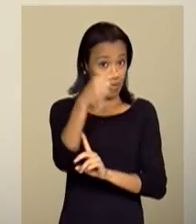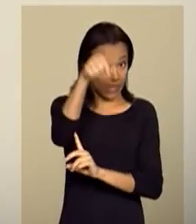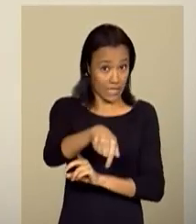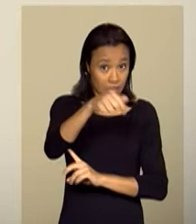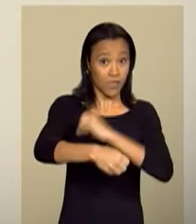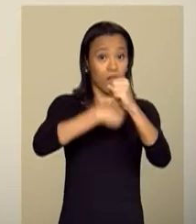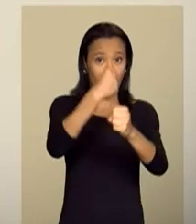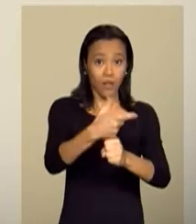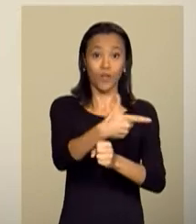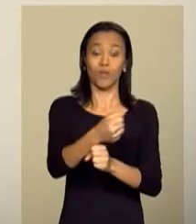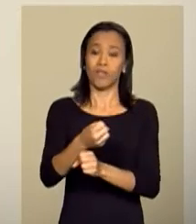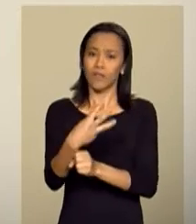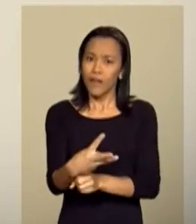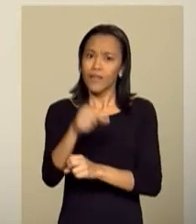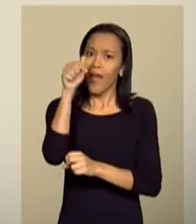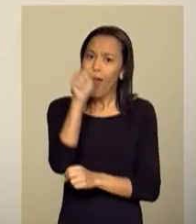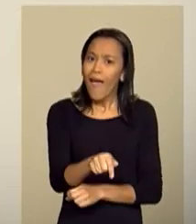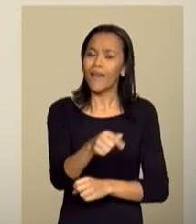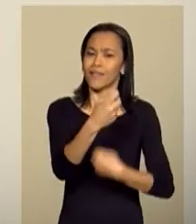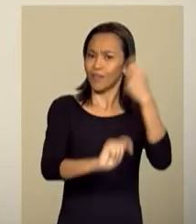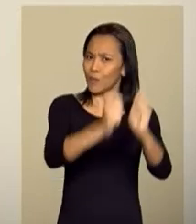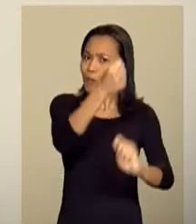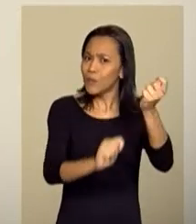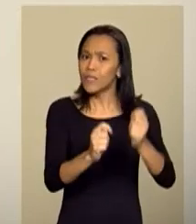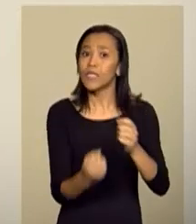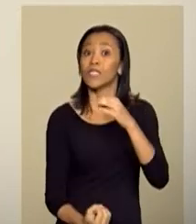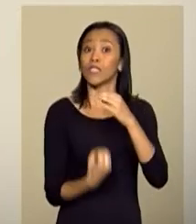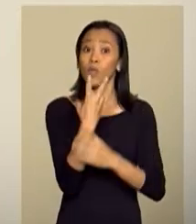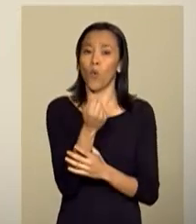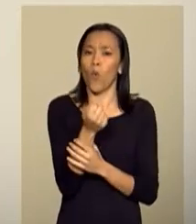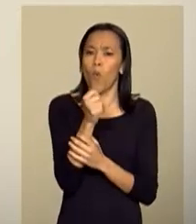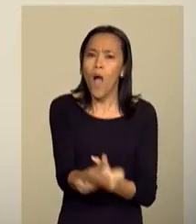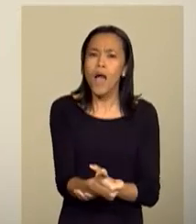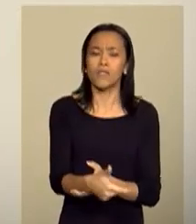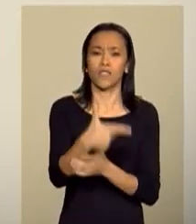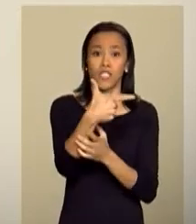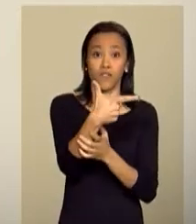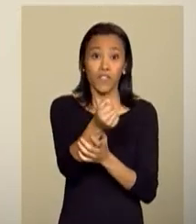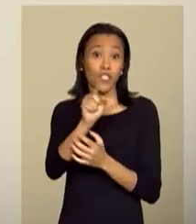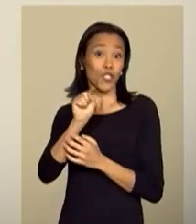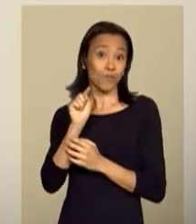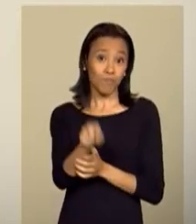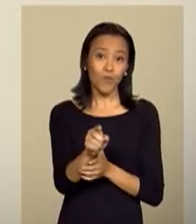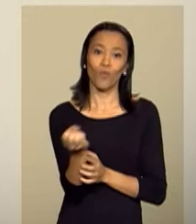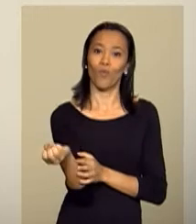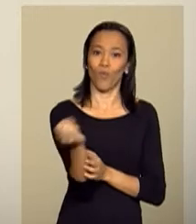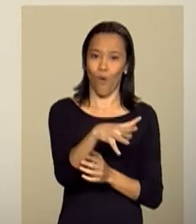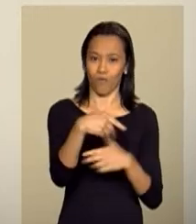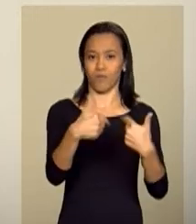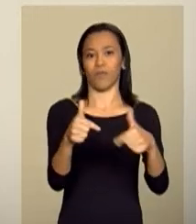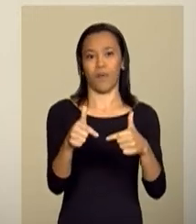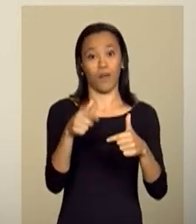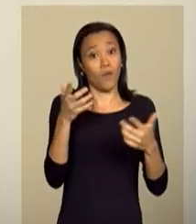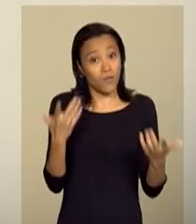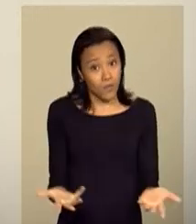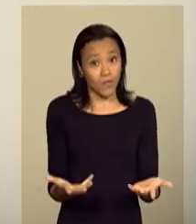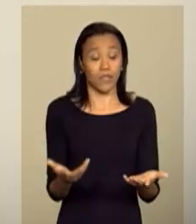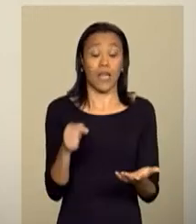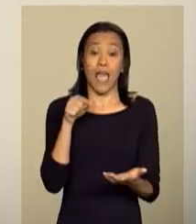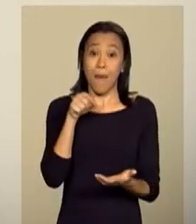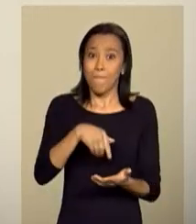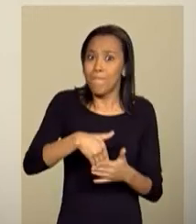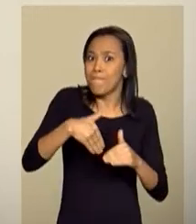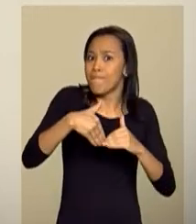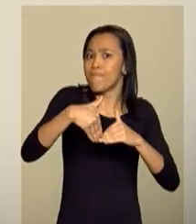de 2013 essa indústria criou quase 20.000 novos empregos ou seja Luciano